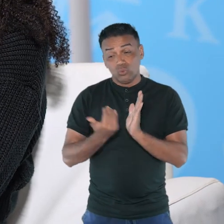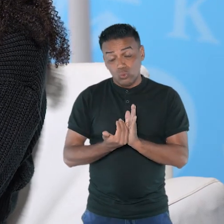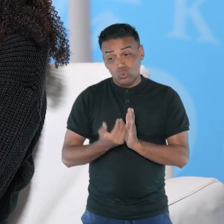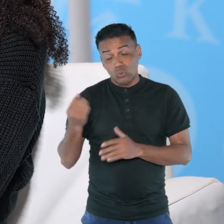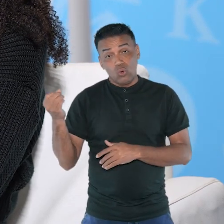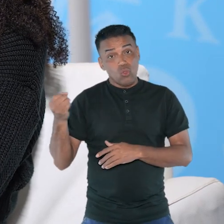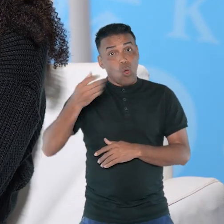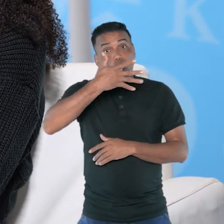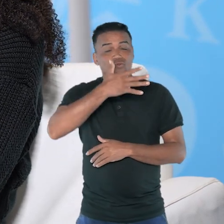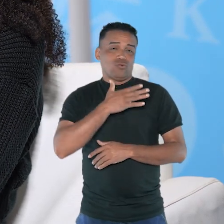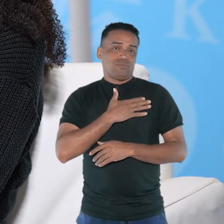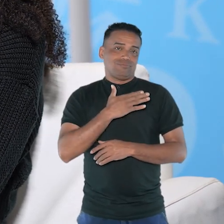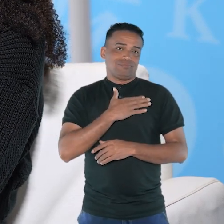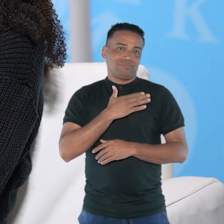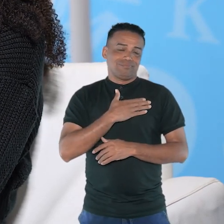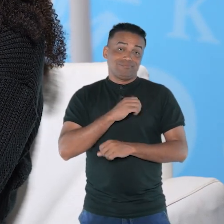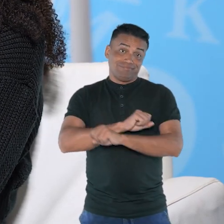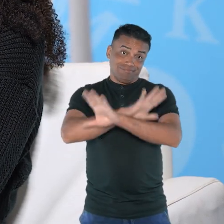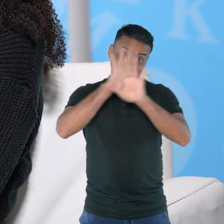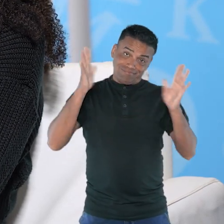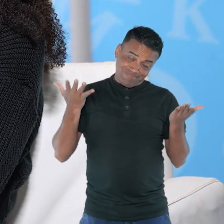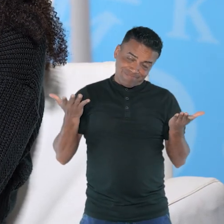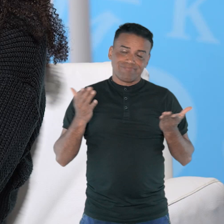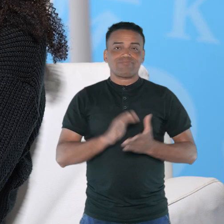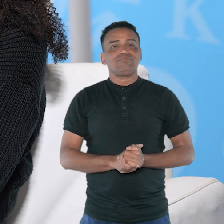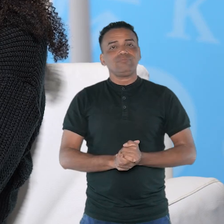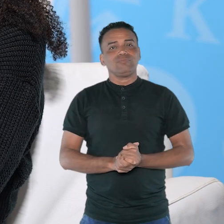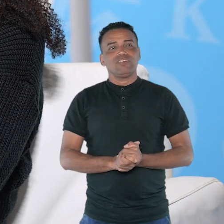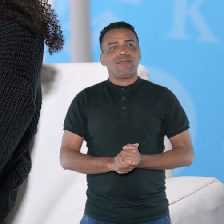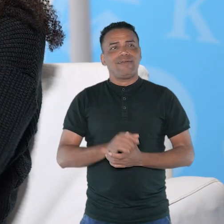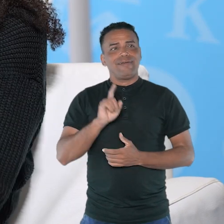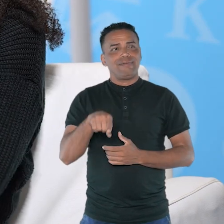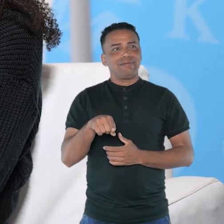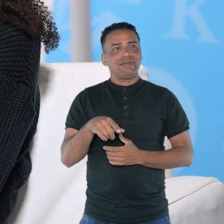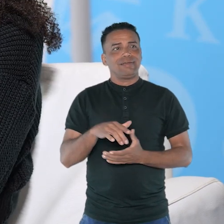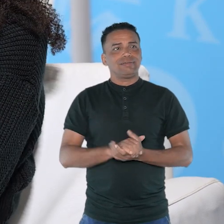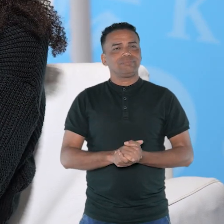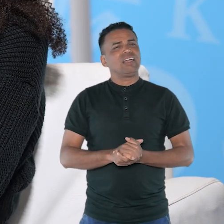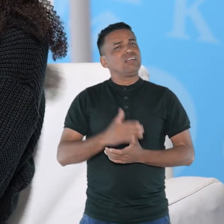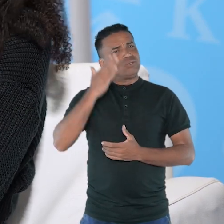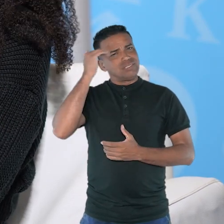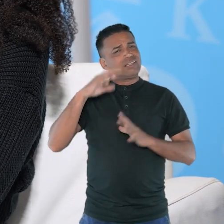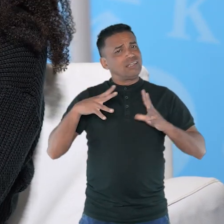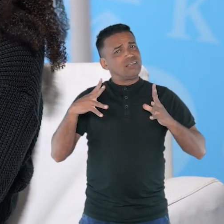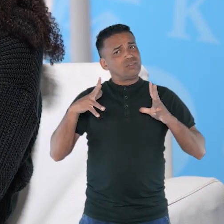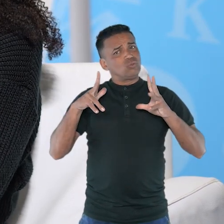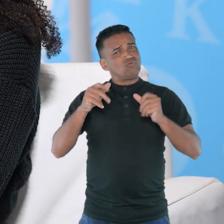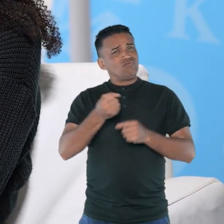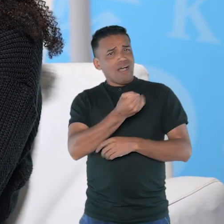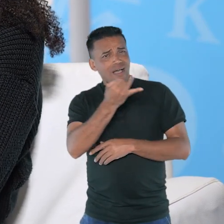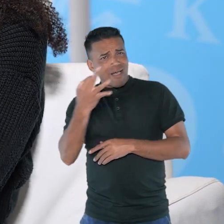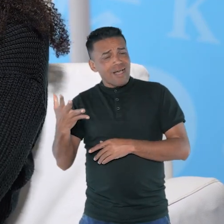novo para mim, obviamente. Aquela coisa assim, vocês, eu sei que tem muitos estudantes aqui que estão